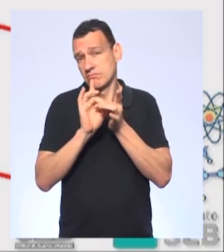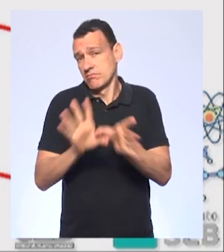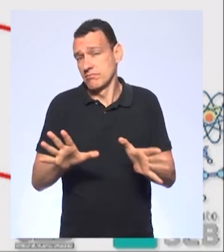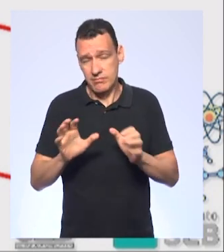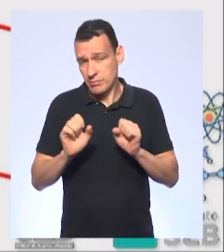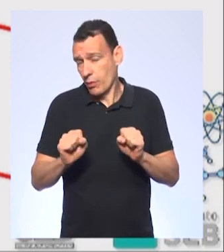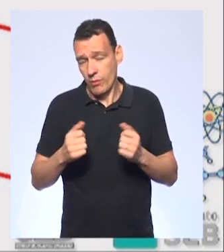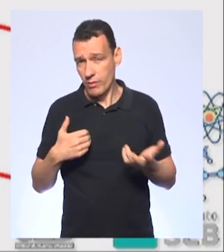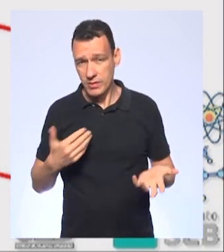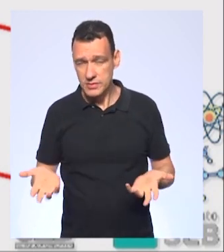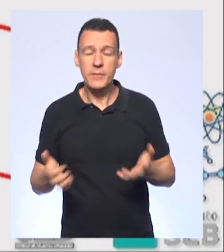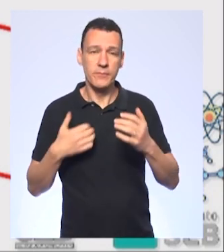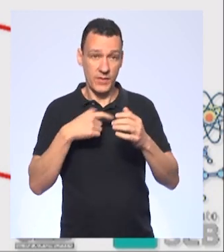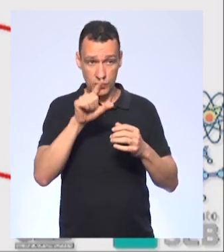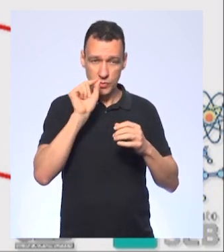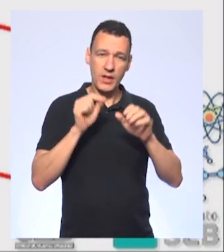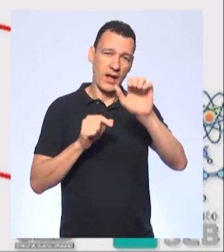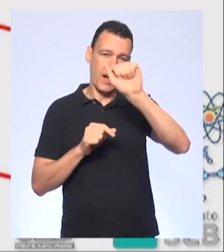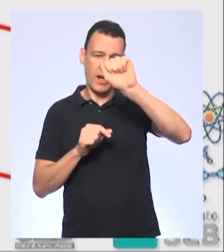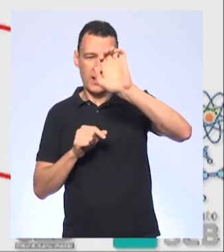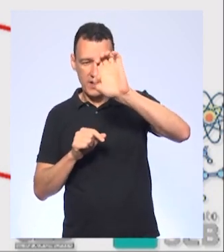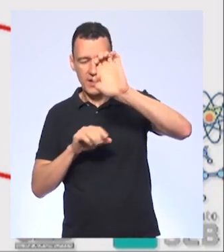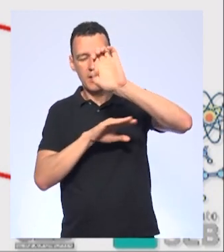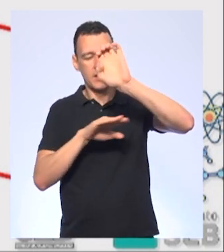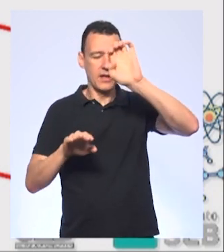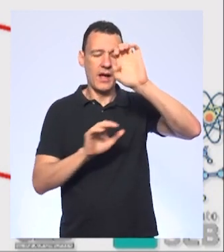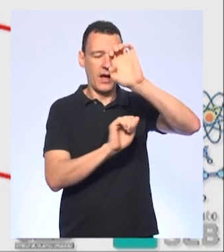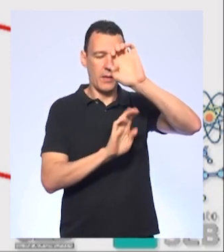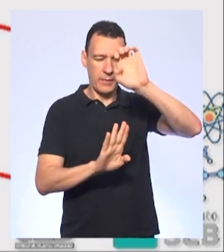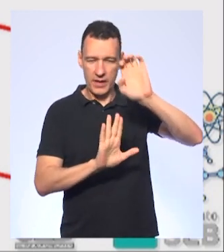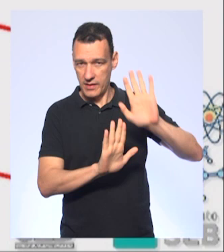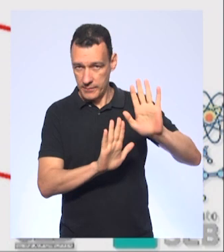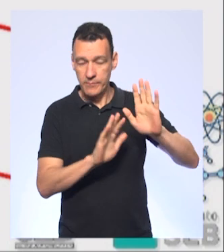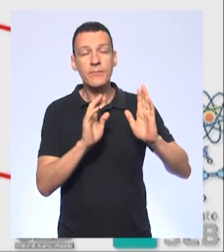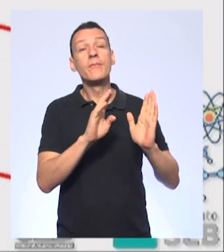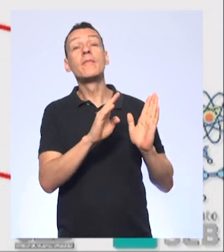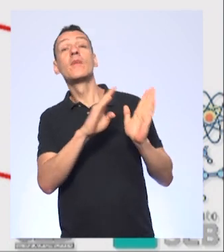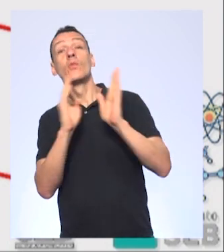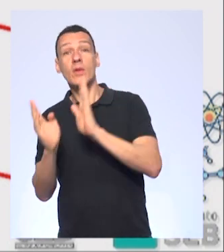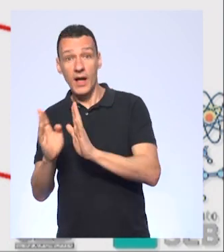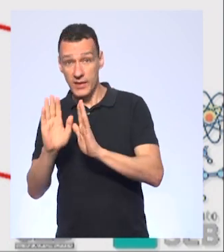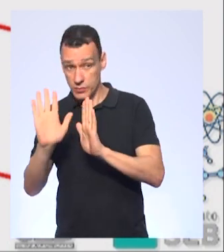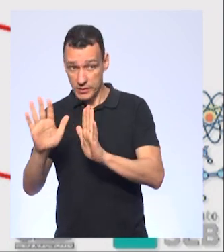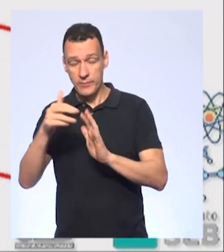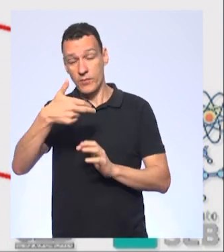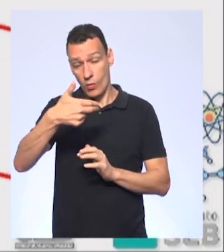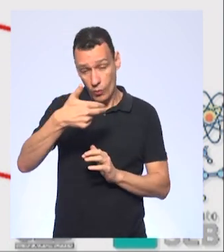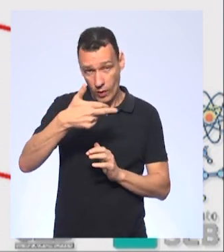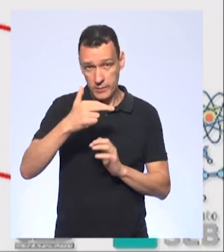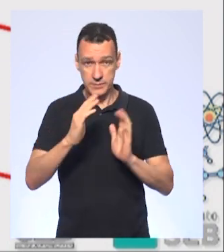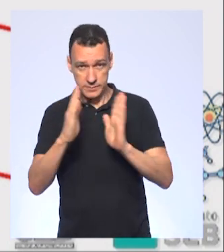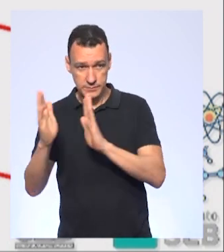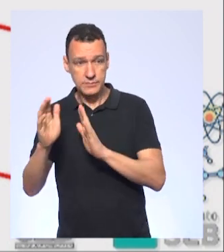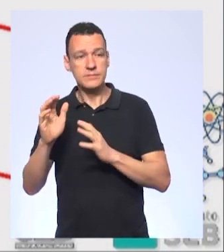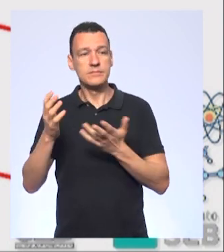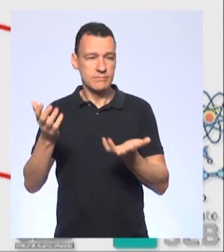escrevi AE está para AB, assim como. Vamos do outro lado. Se eu peguei o segmento AE, do outro lado, o correspondente é